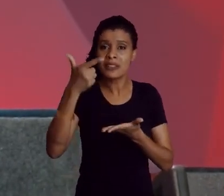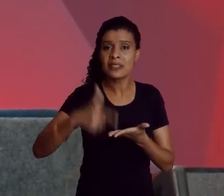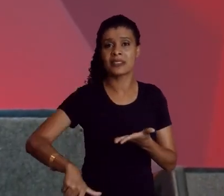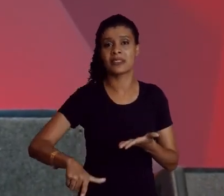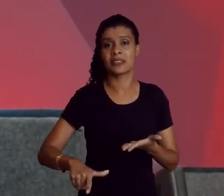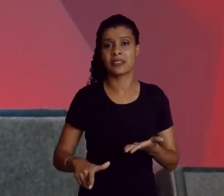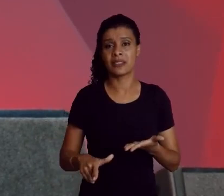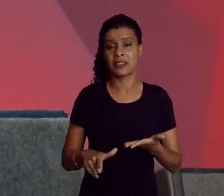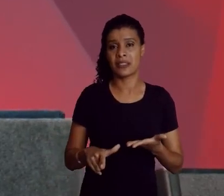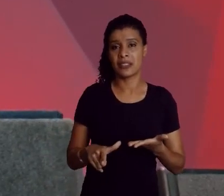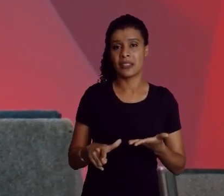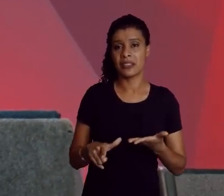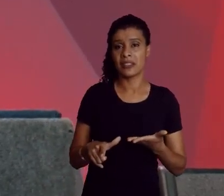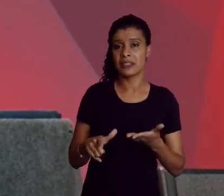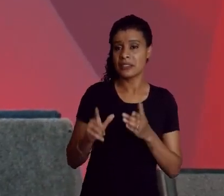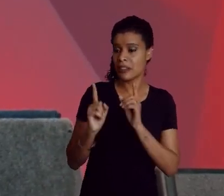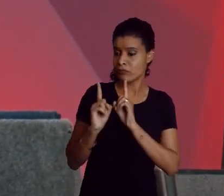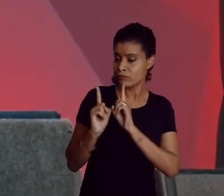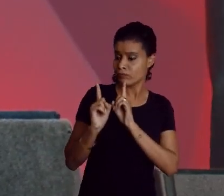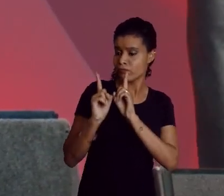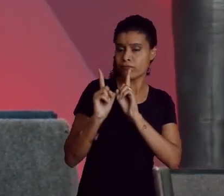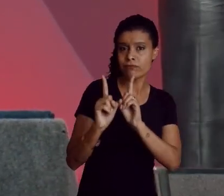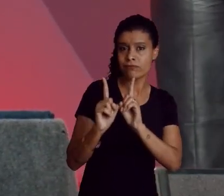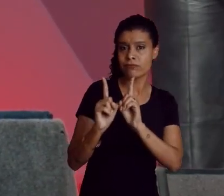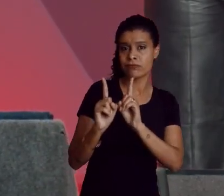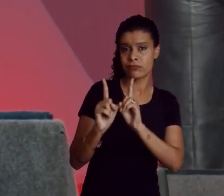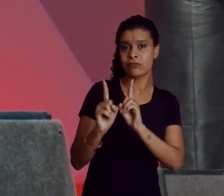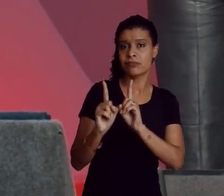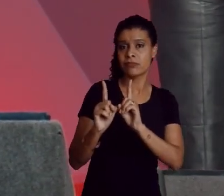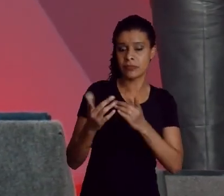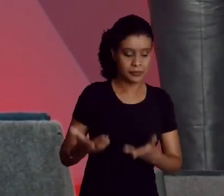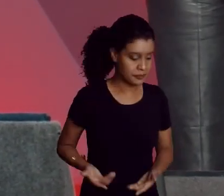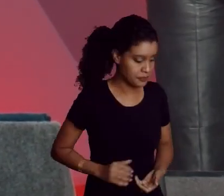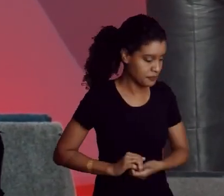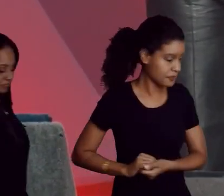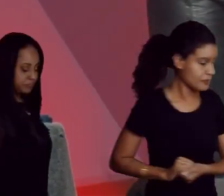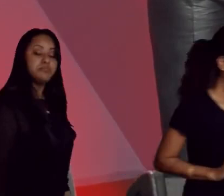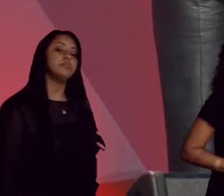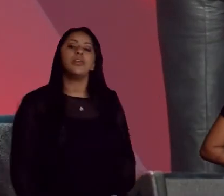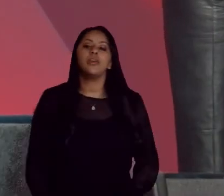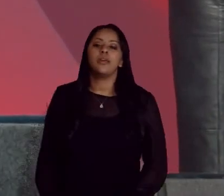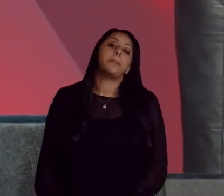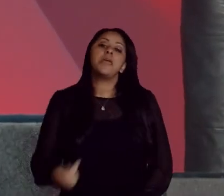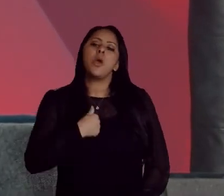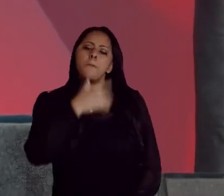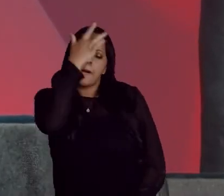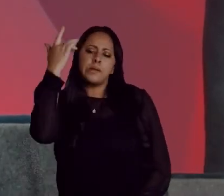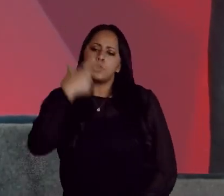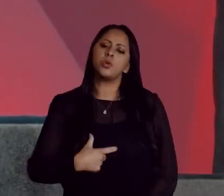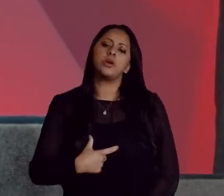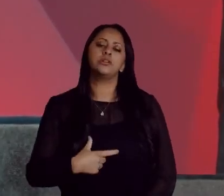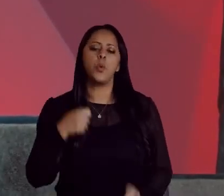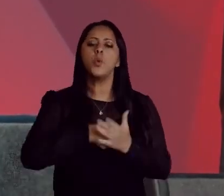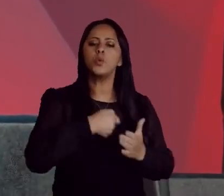de pé, cuide para que não caia. E muitas vezes, né? Analise a situação todinha. Eu sou uma pessoa que luta para